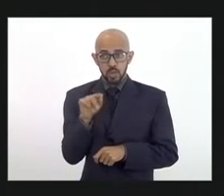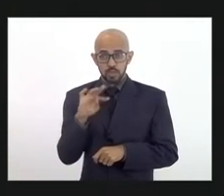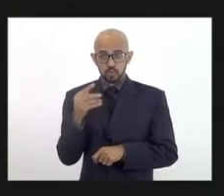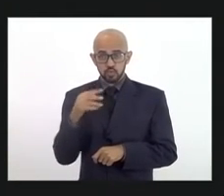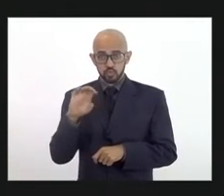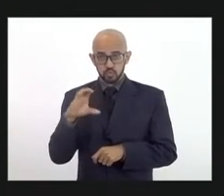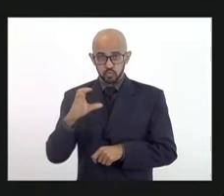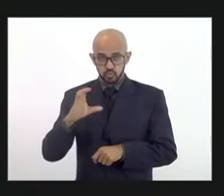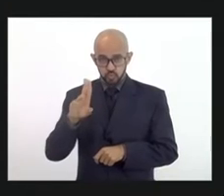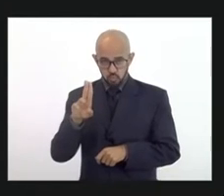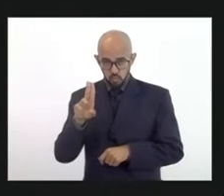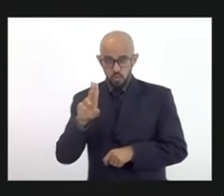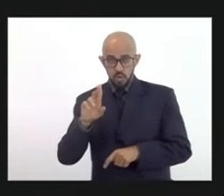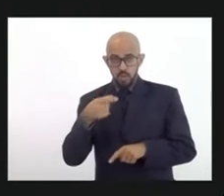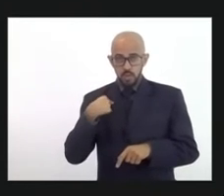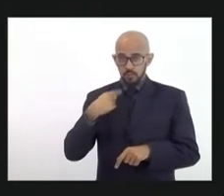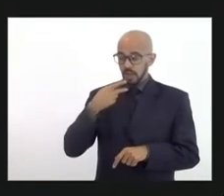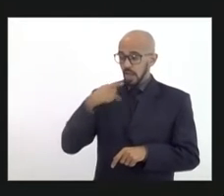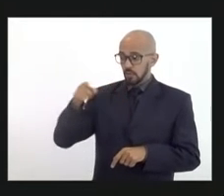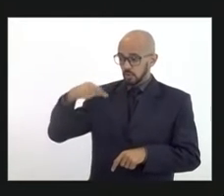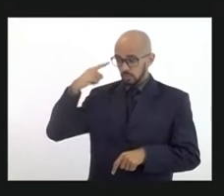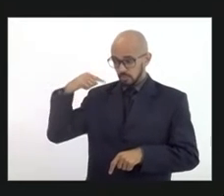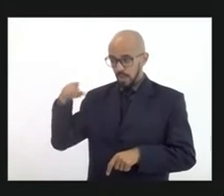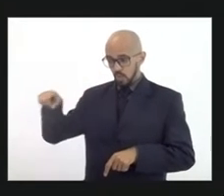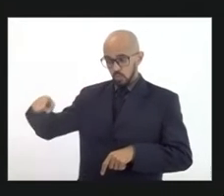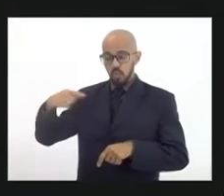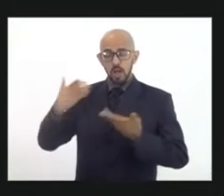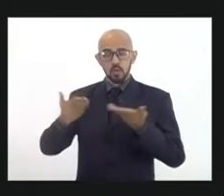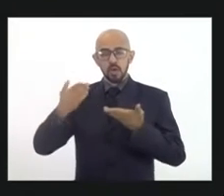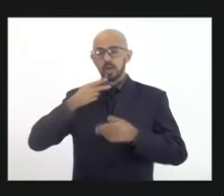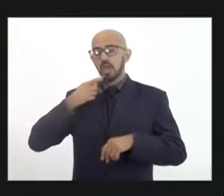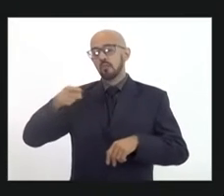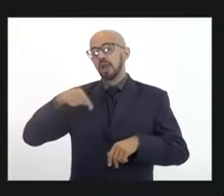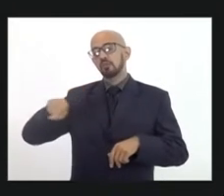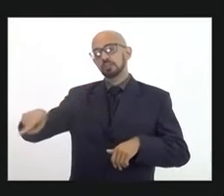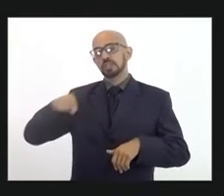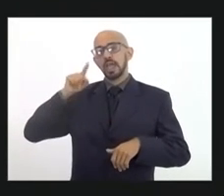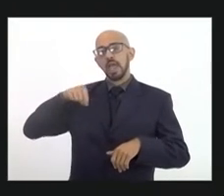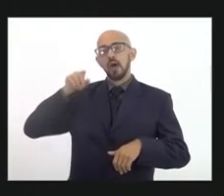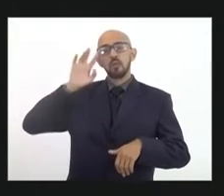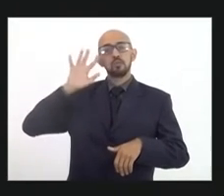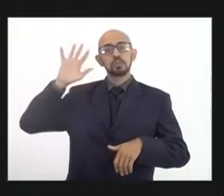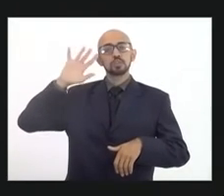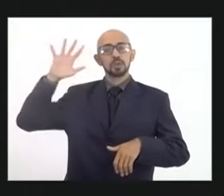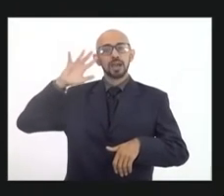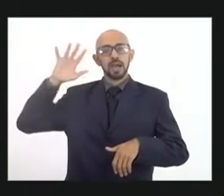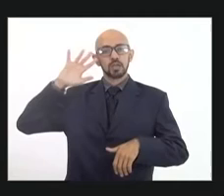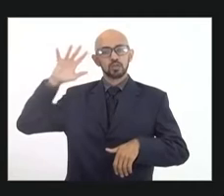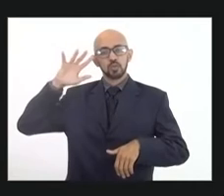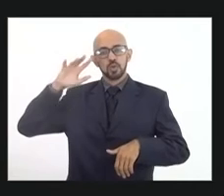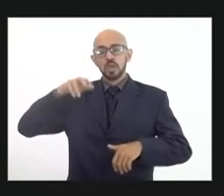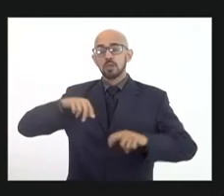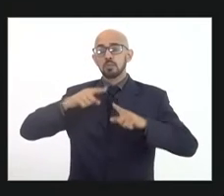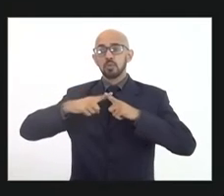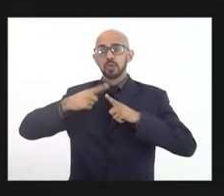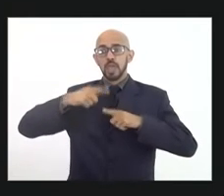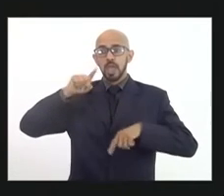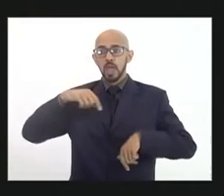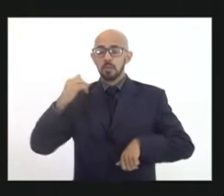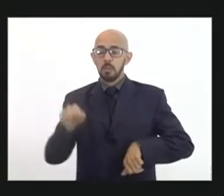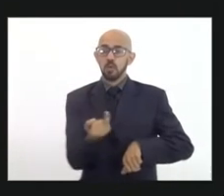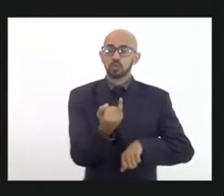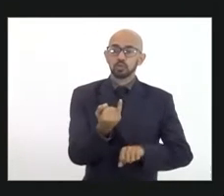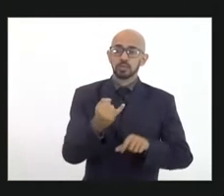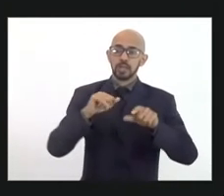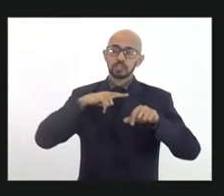vez. Até trazendo como contribuição uma discussão que participei junto com o secretário Vinícius Fará, é uma tremenda oportunidade que deriva